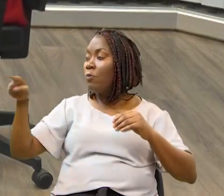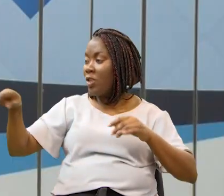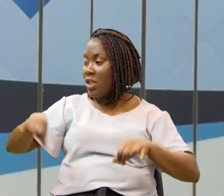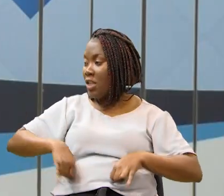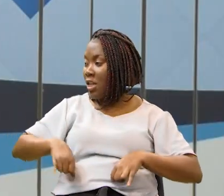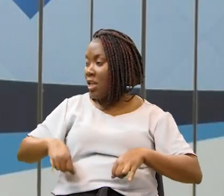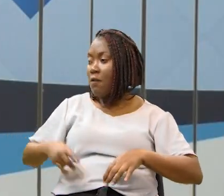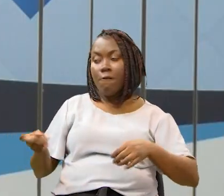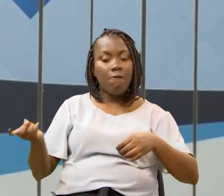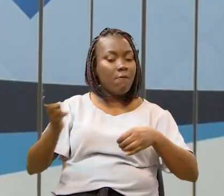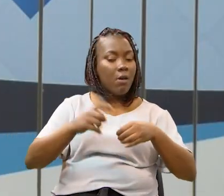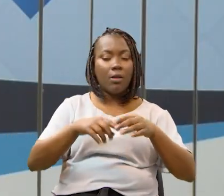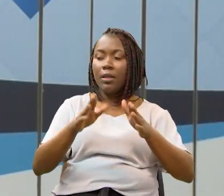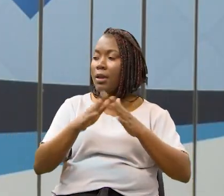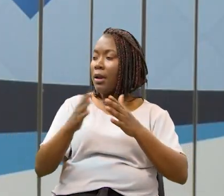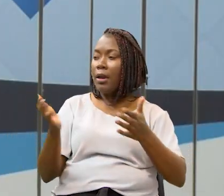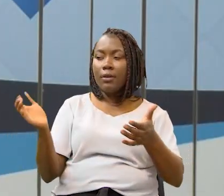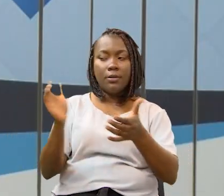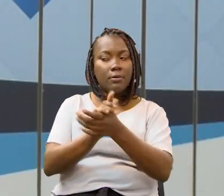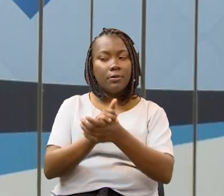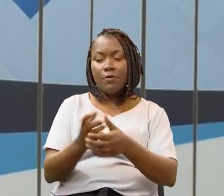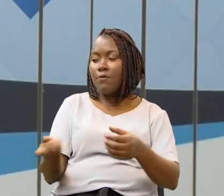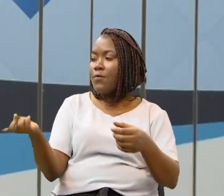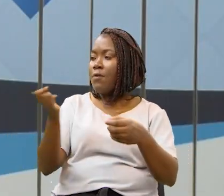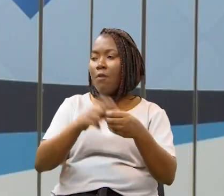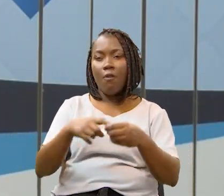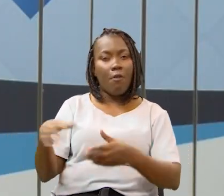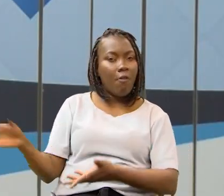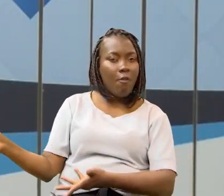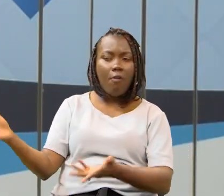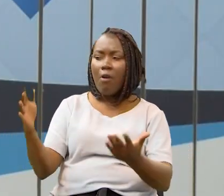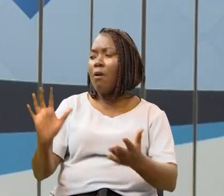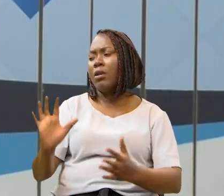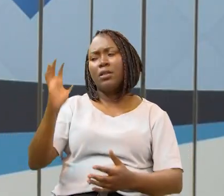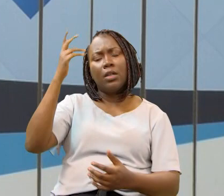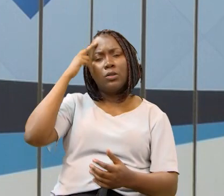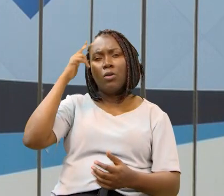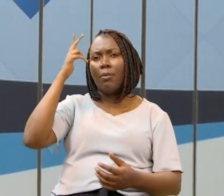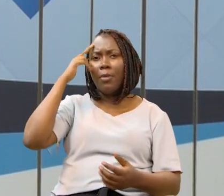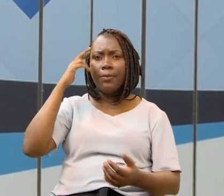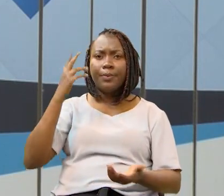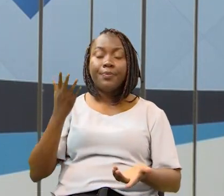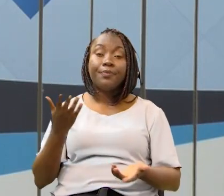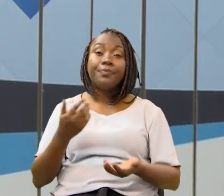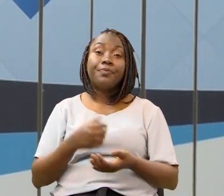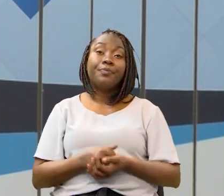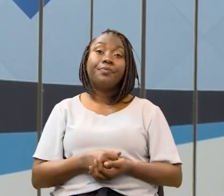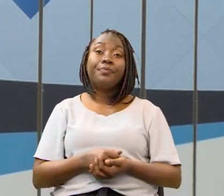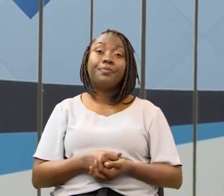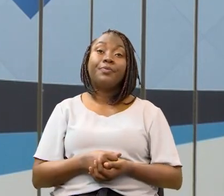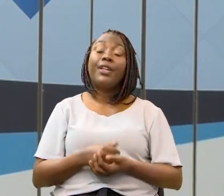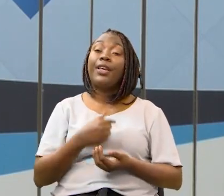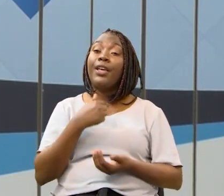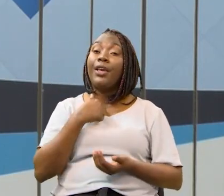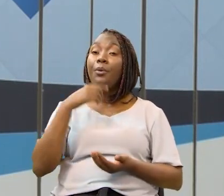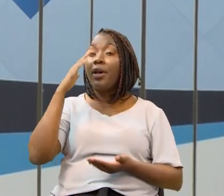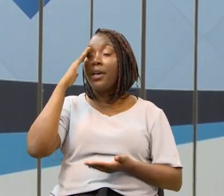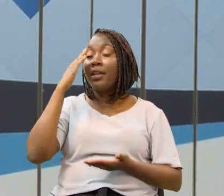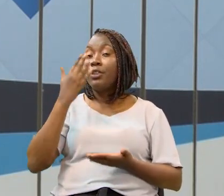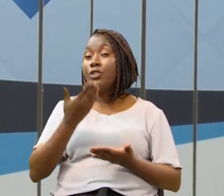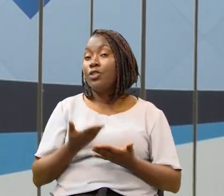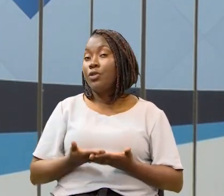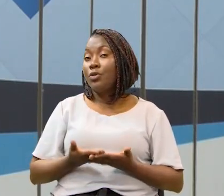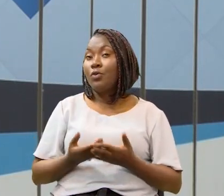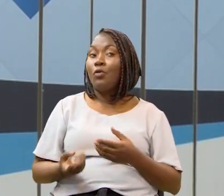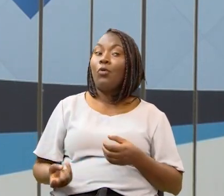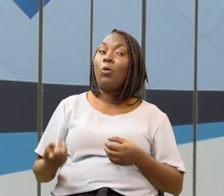vítima voltar porque precisava se reconciliar. Isso daí, coisa que acontece, volta, se reconcilia. Então, eu